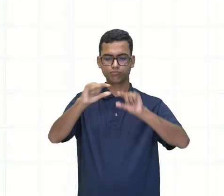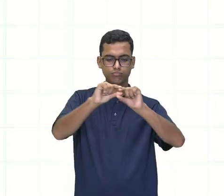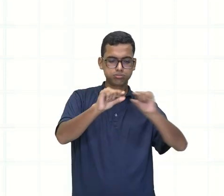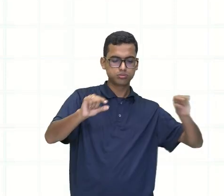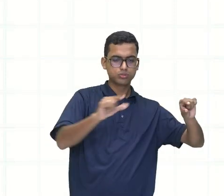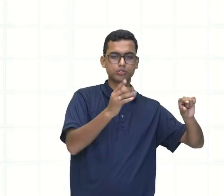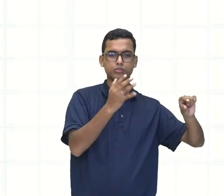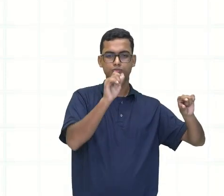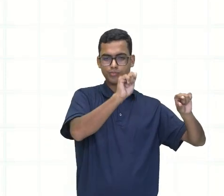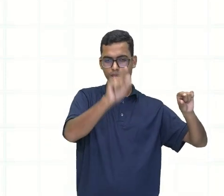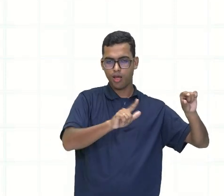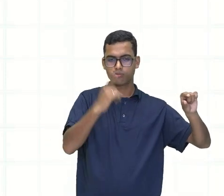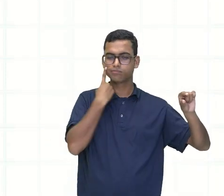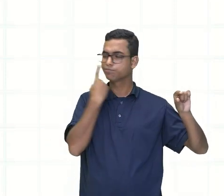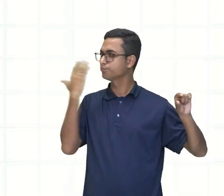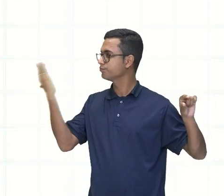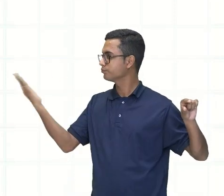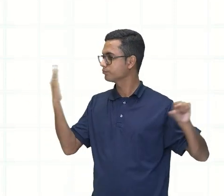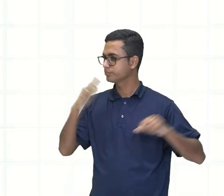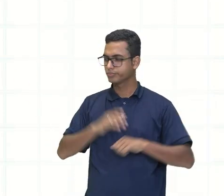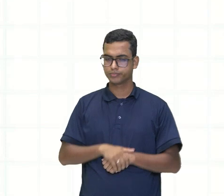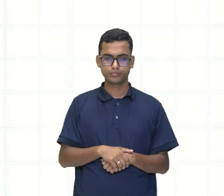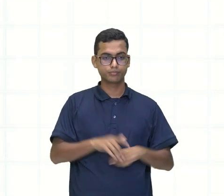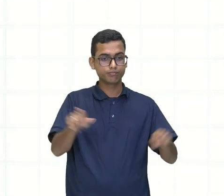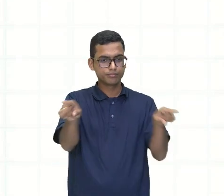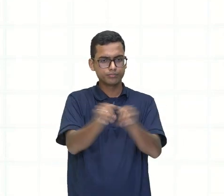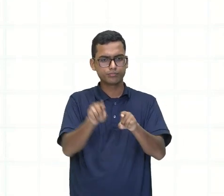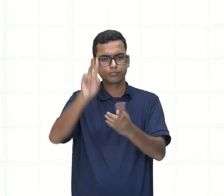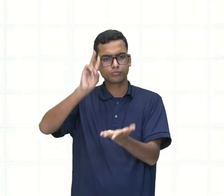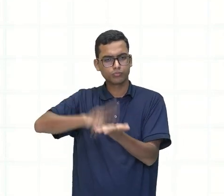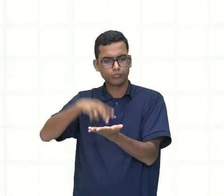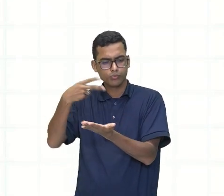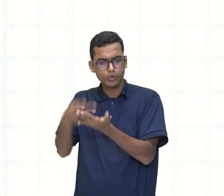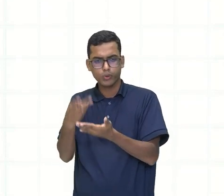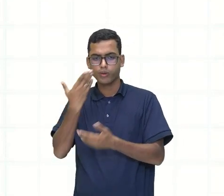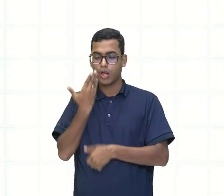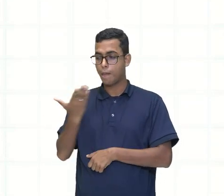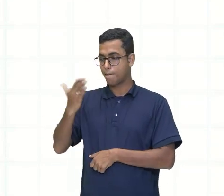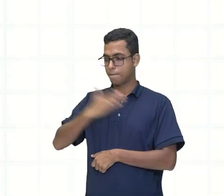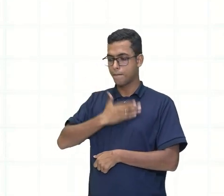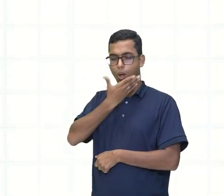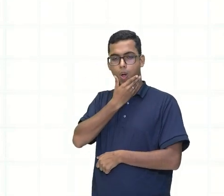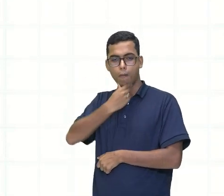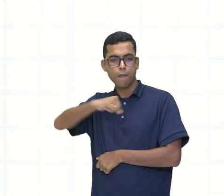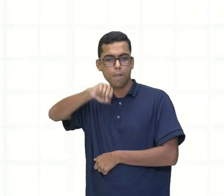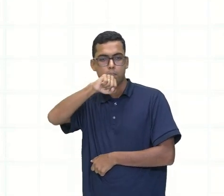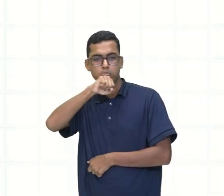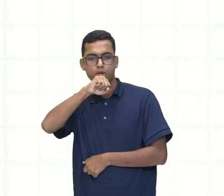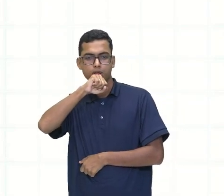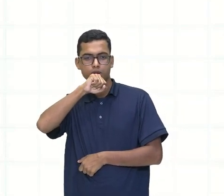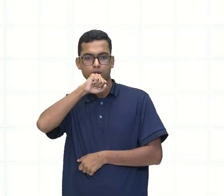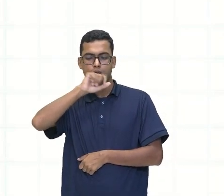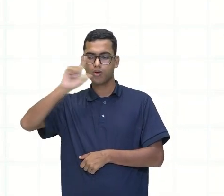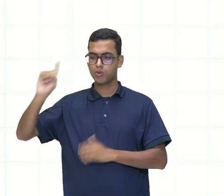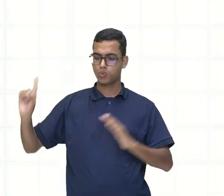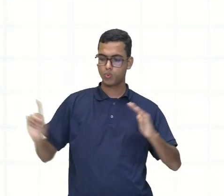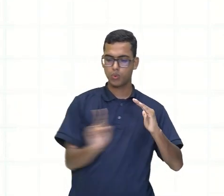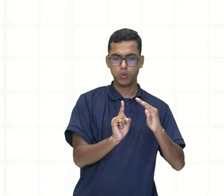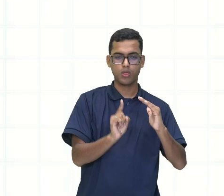10 minutos atrás. Então, o meu pai chegou 10